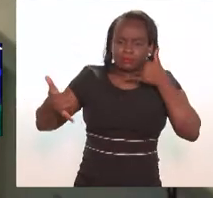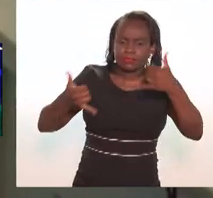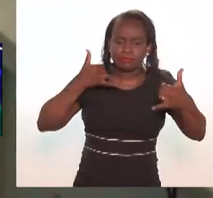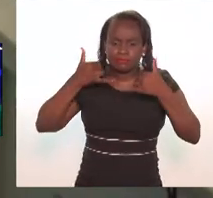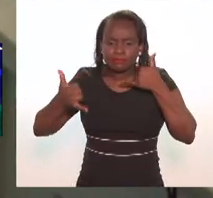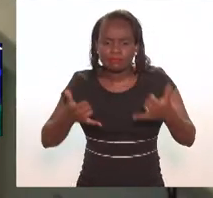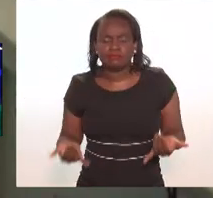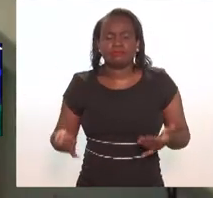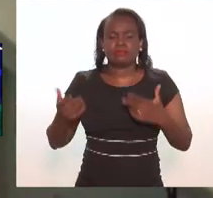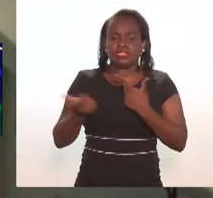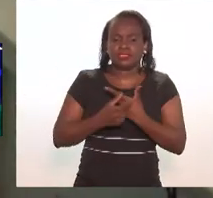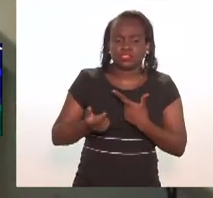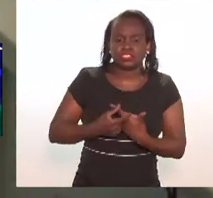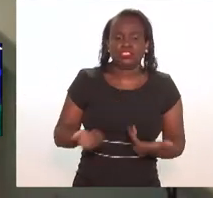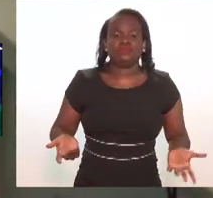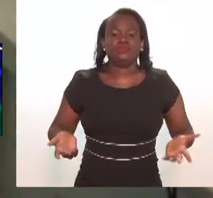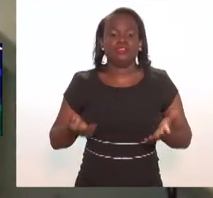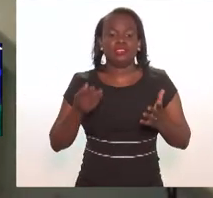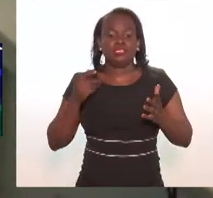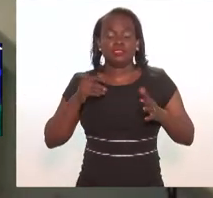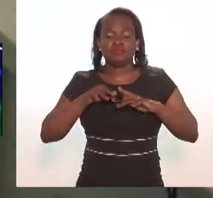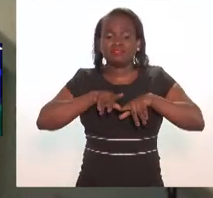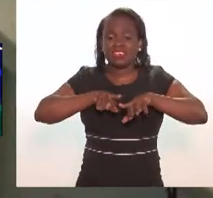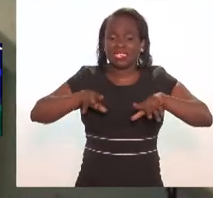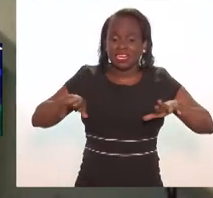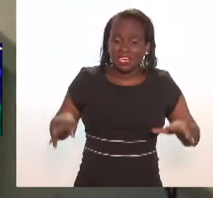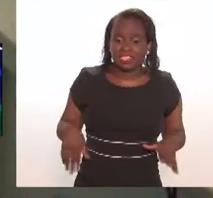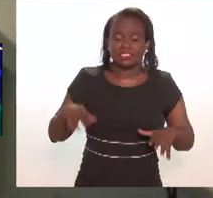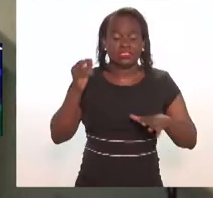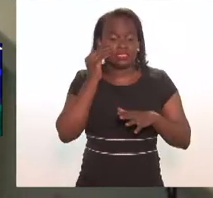o executivo, todas as formas